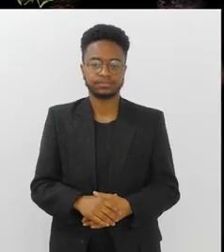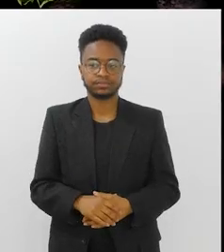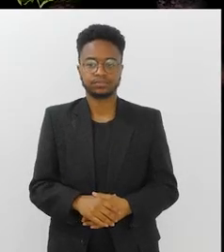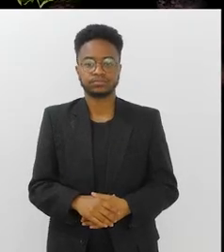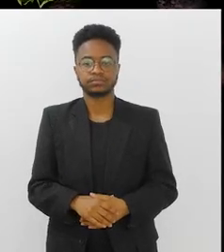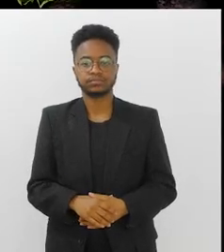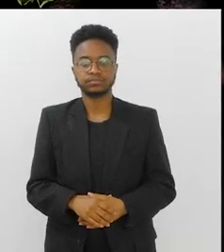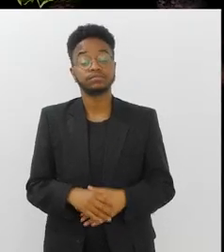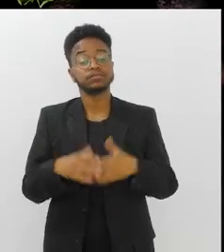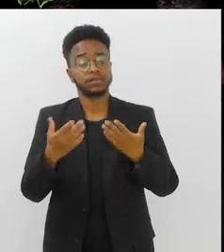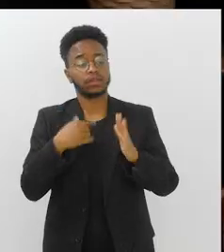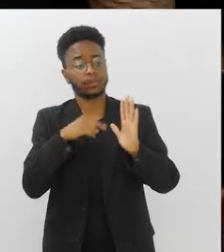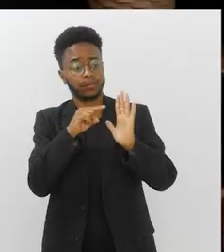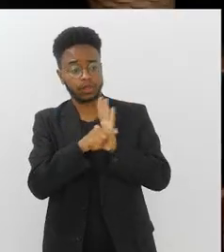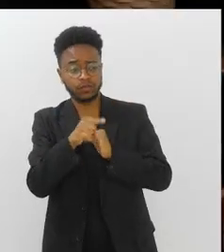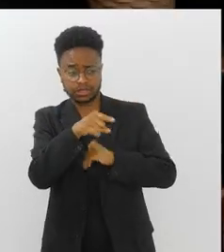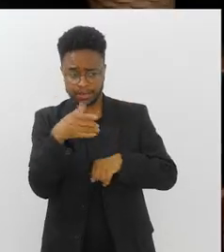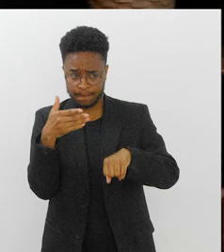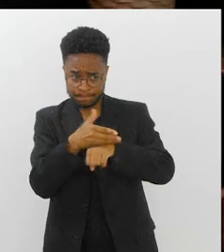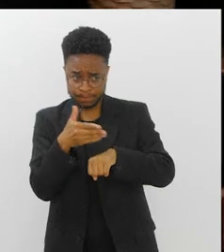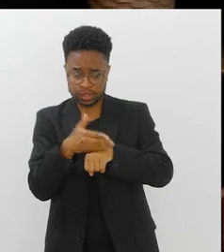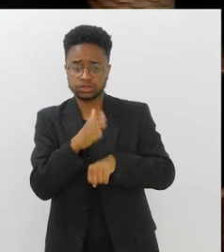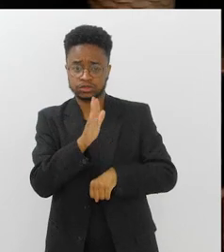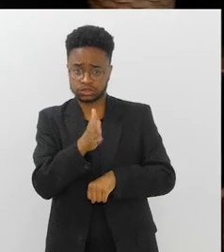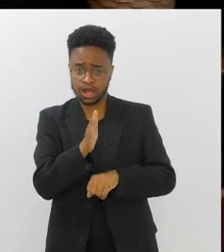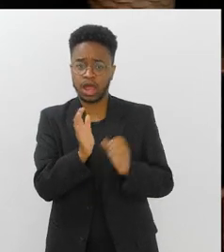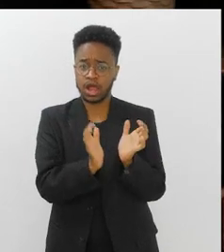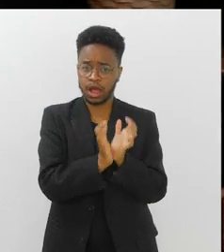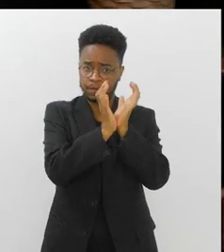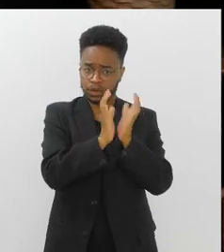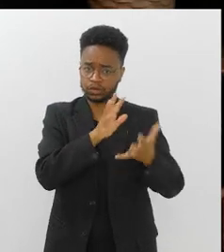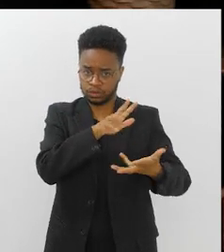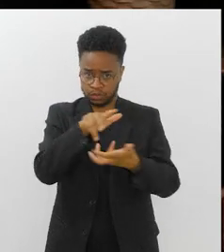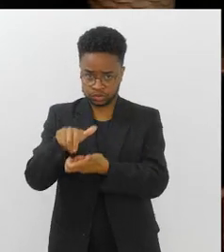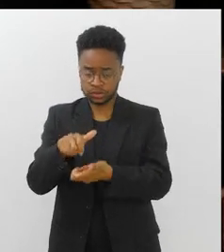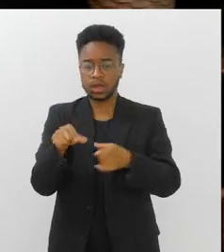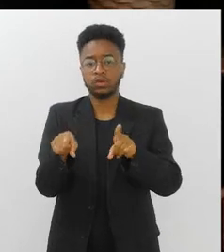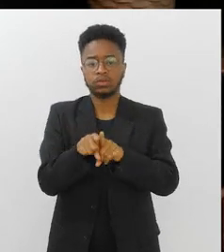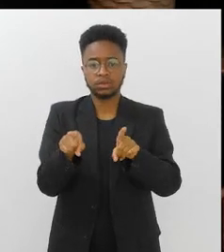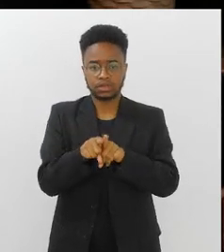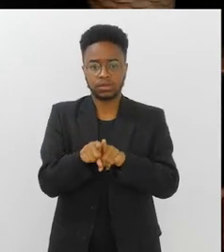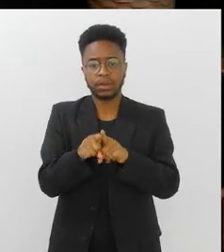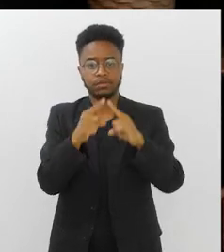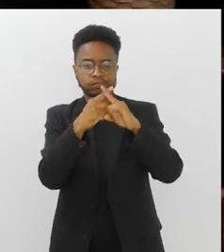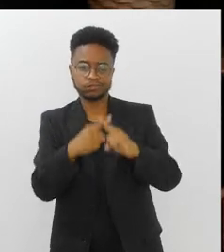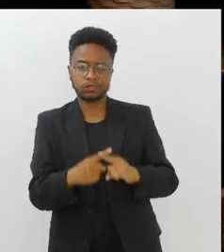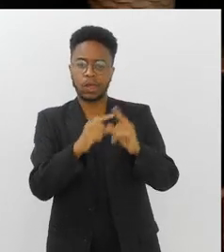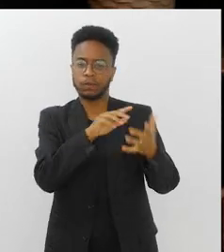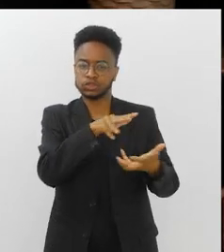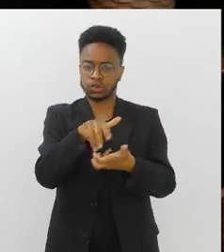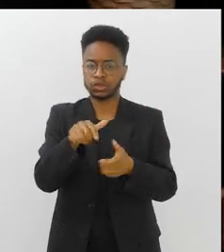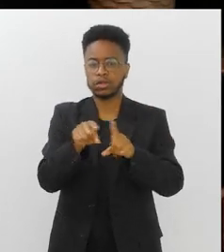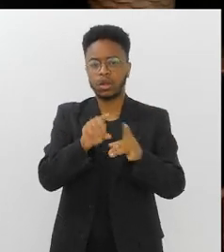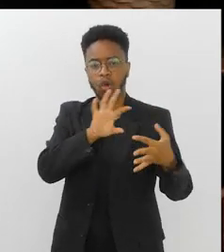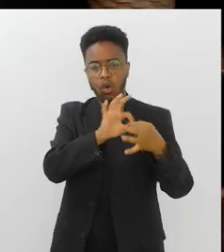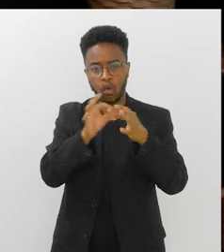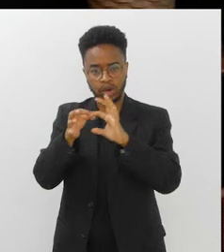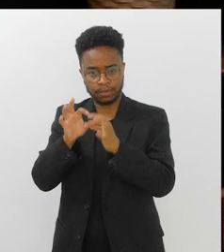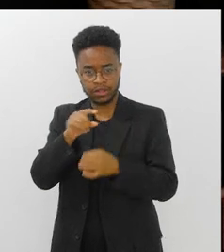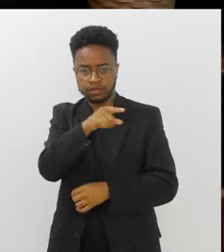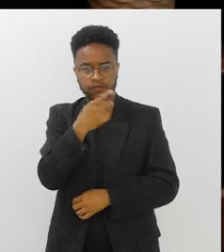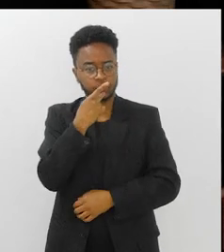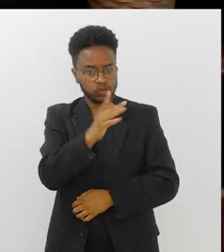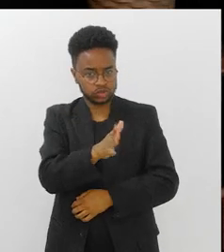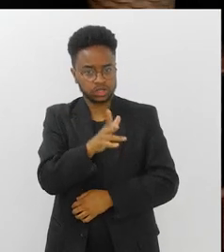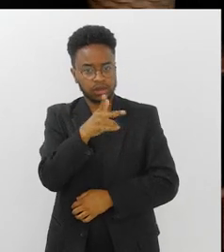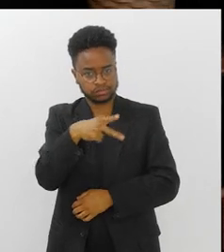e Sandro eh você participou eh dos campeonatos mundiais participou das Olimpíadas como